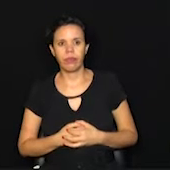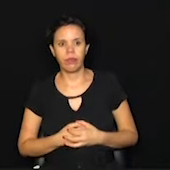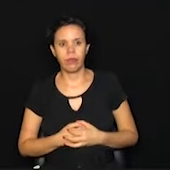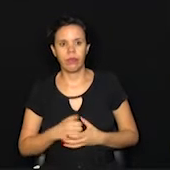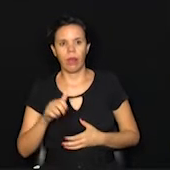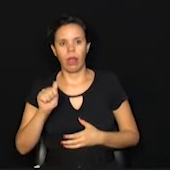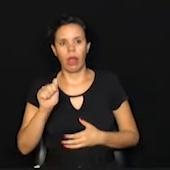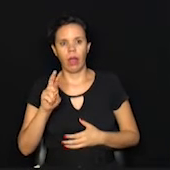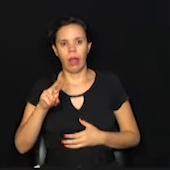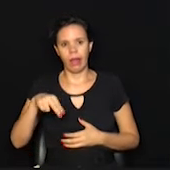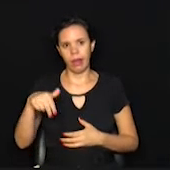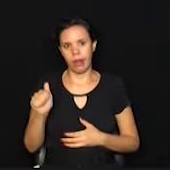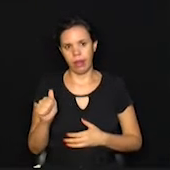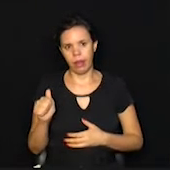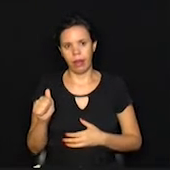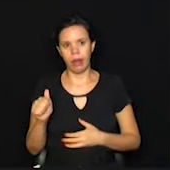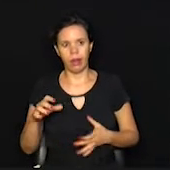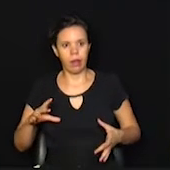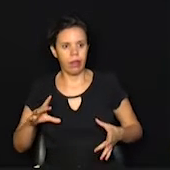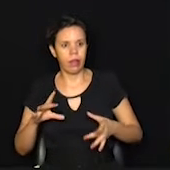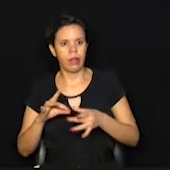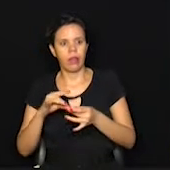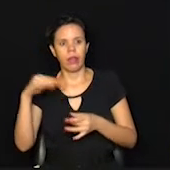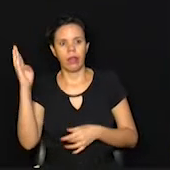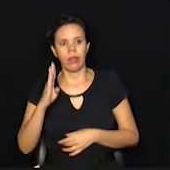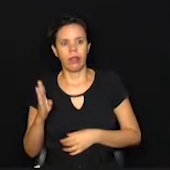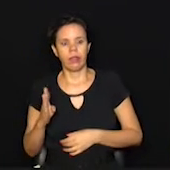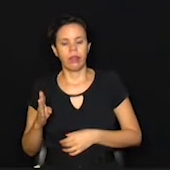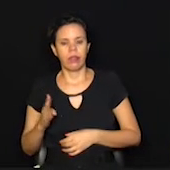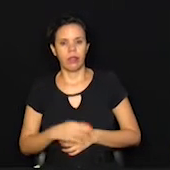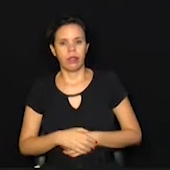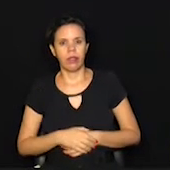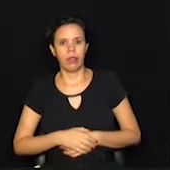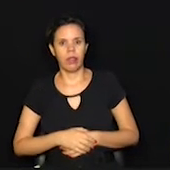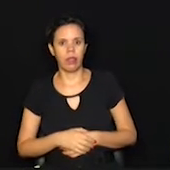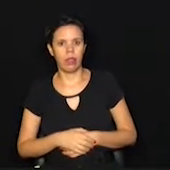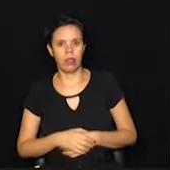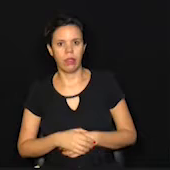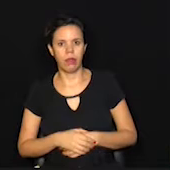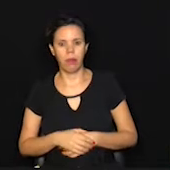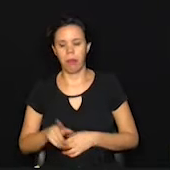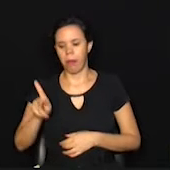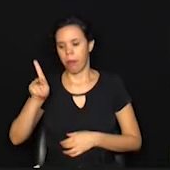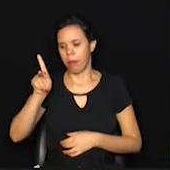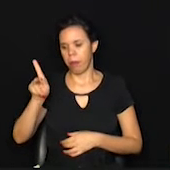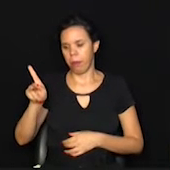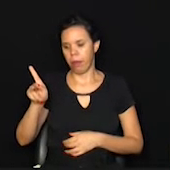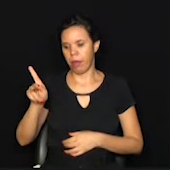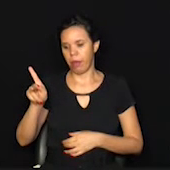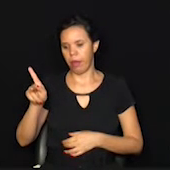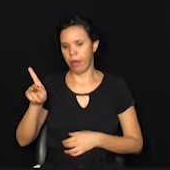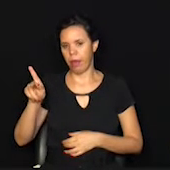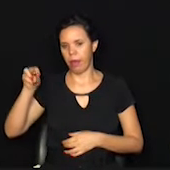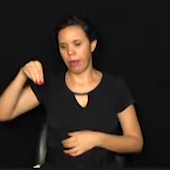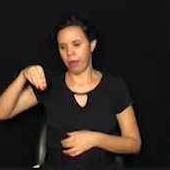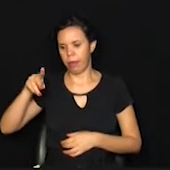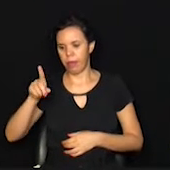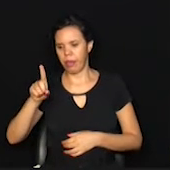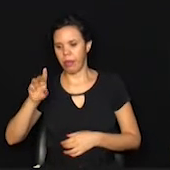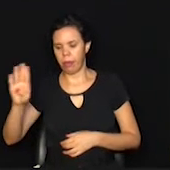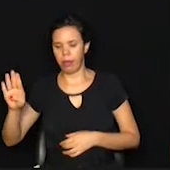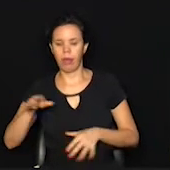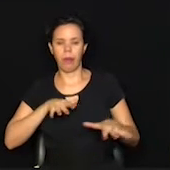Arena Aliança Renovadora Nacional e o PMDB no caso MDB na época né